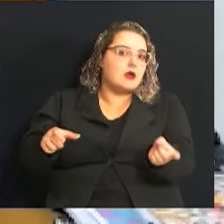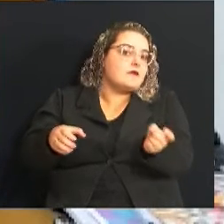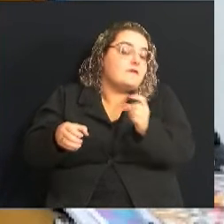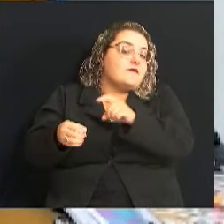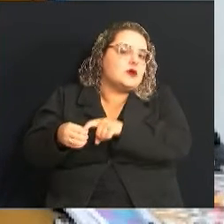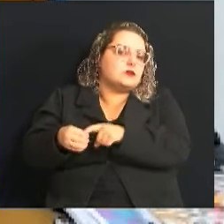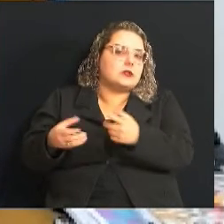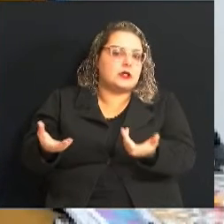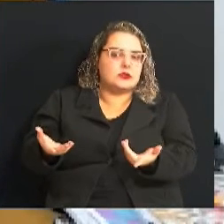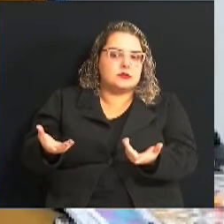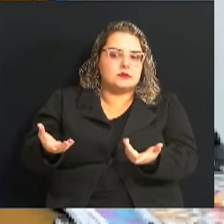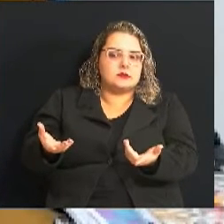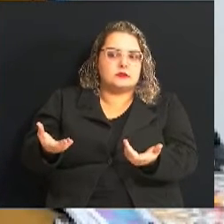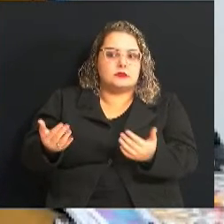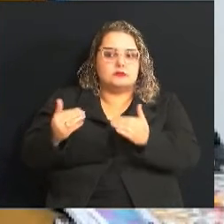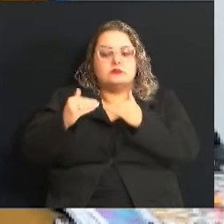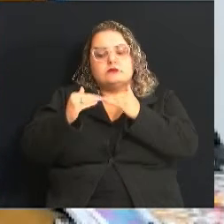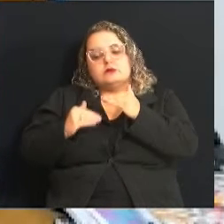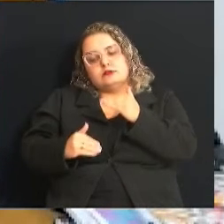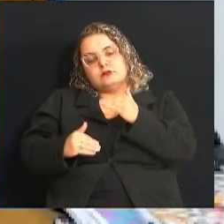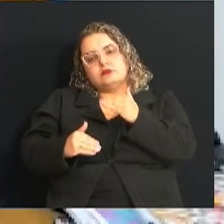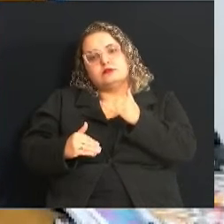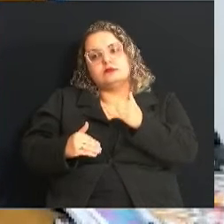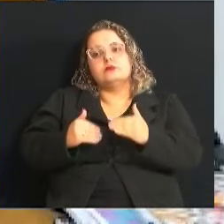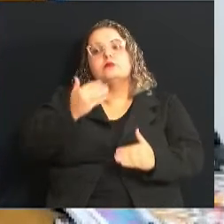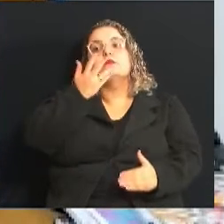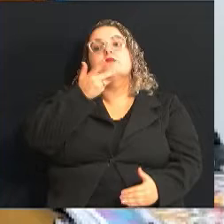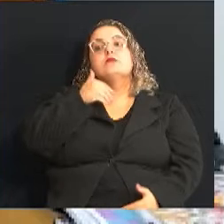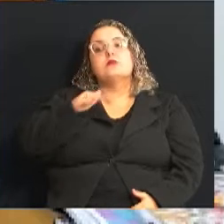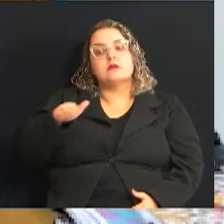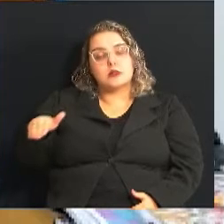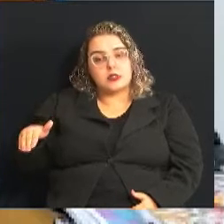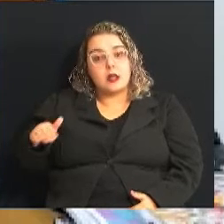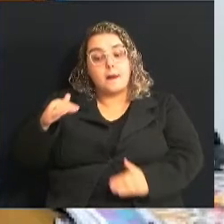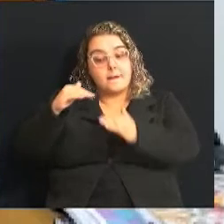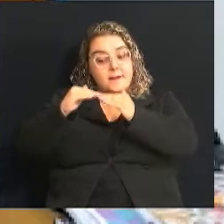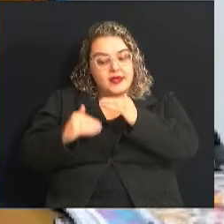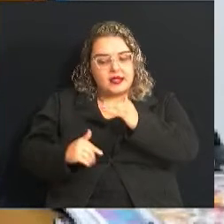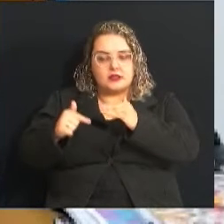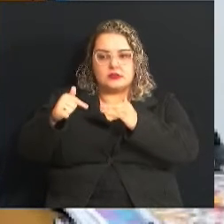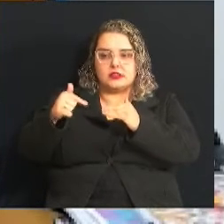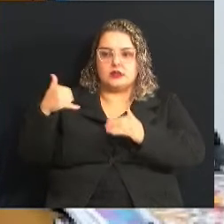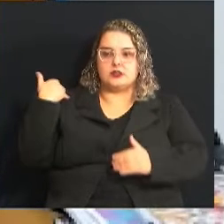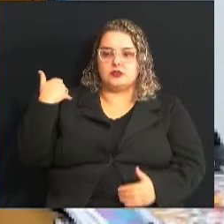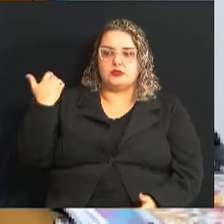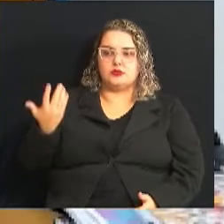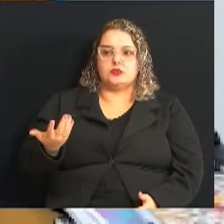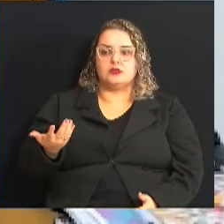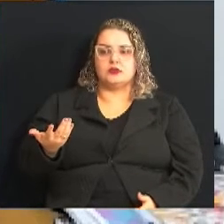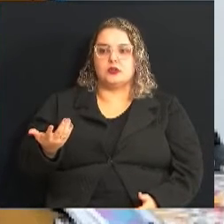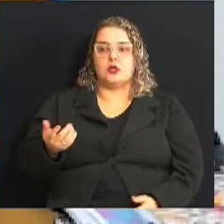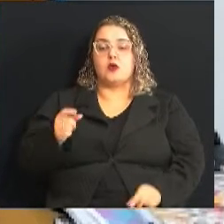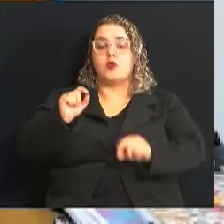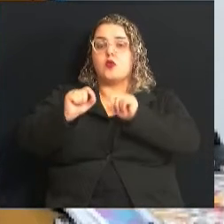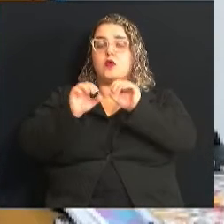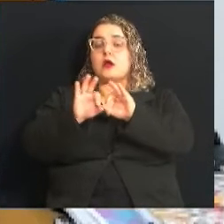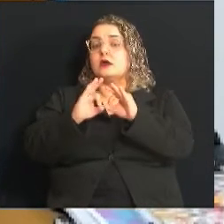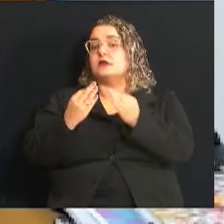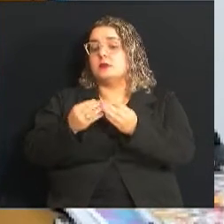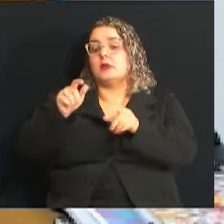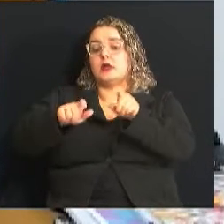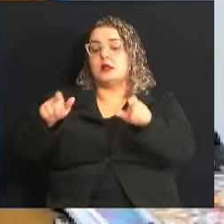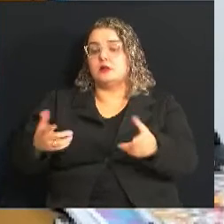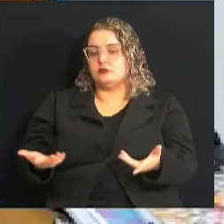a idade menor, quando a criança tem menos de 7 anos, e o que os familiares, as pessoas,